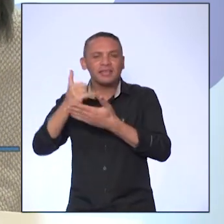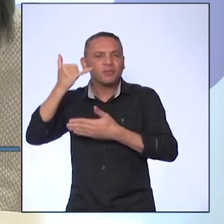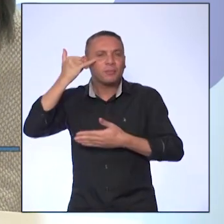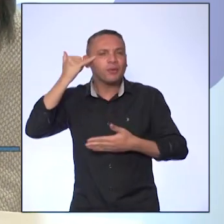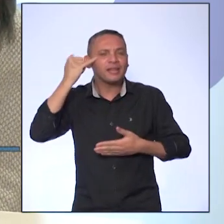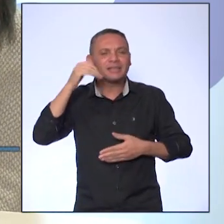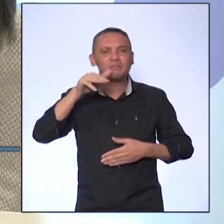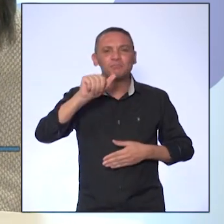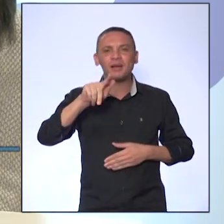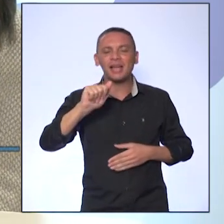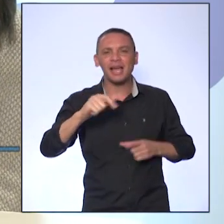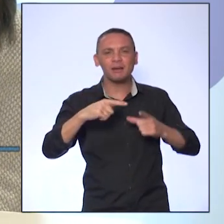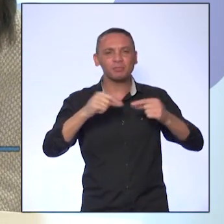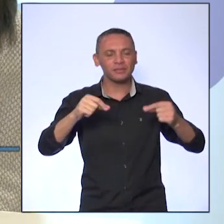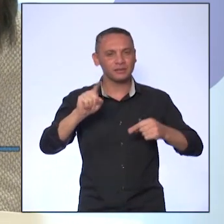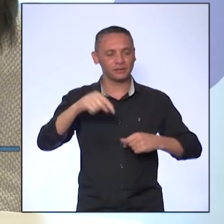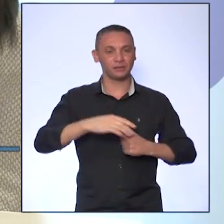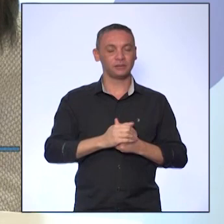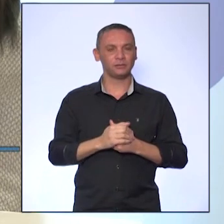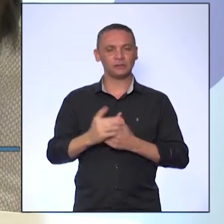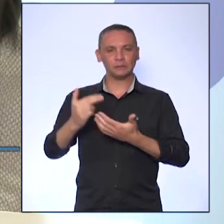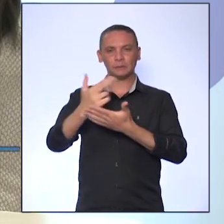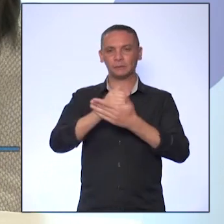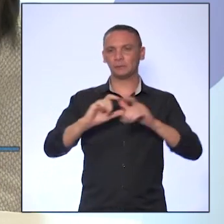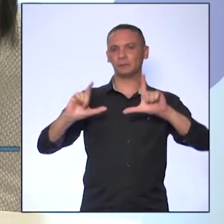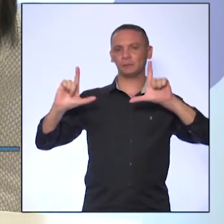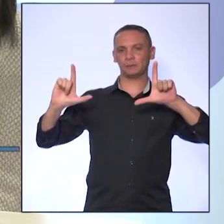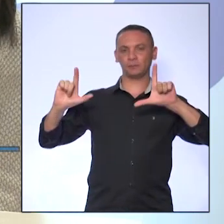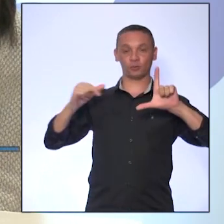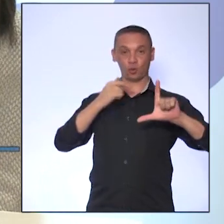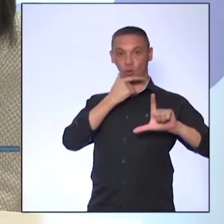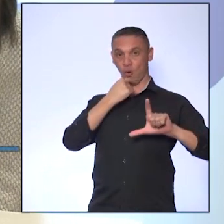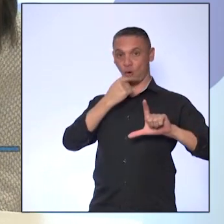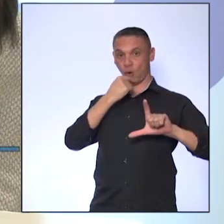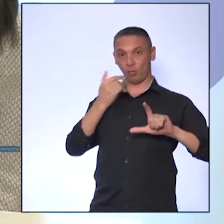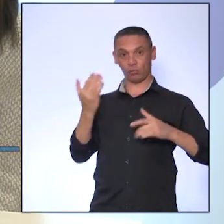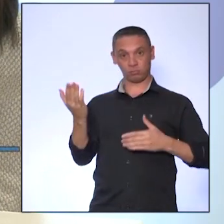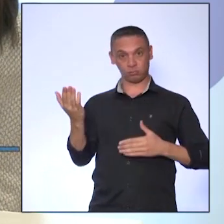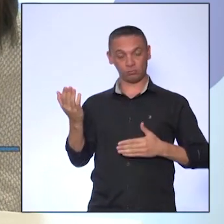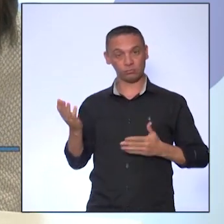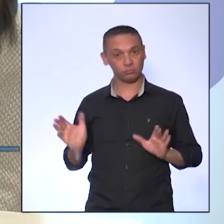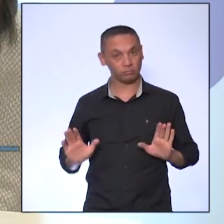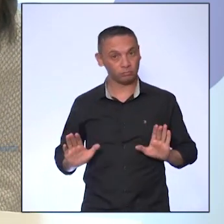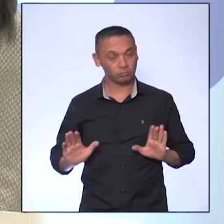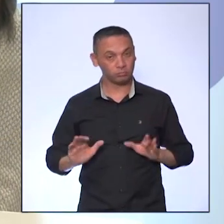a Carla disse que a imagem é de um boy, menino.